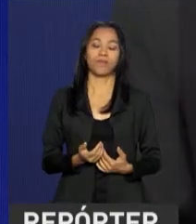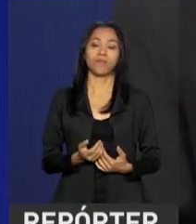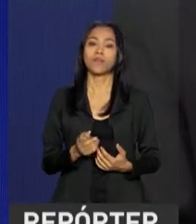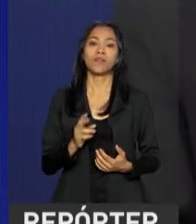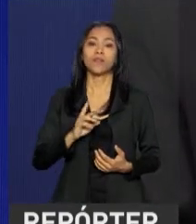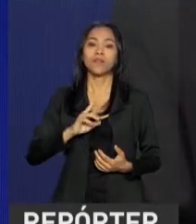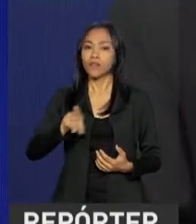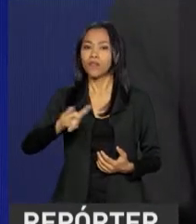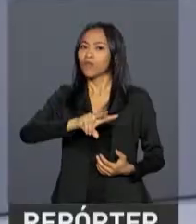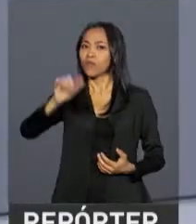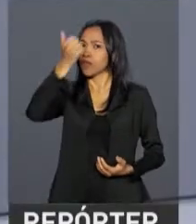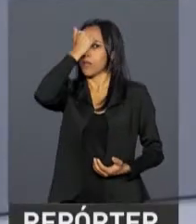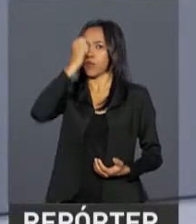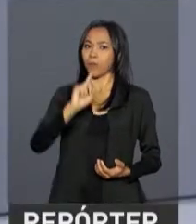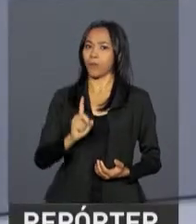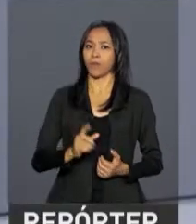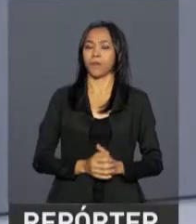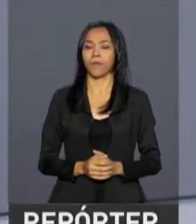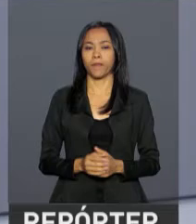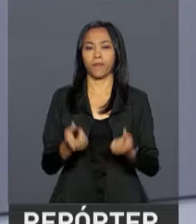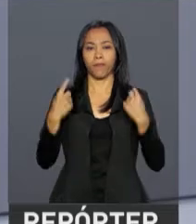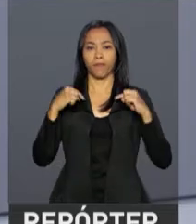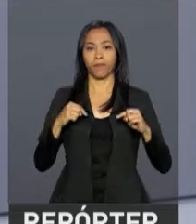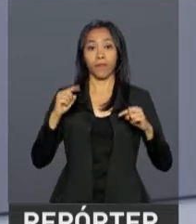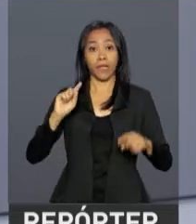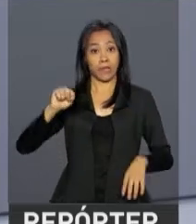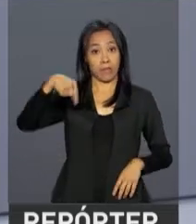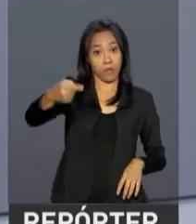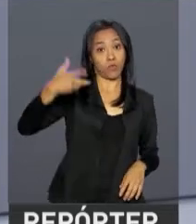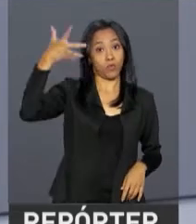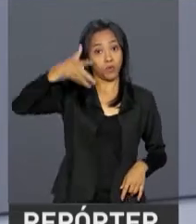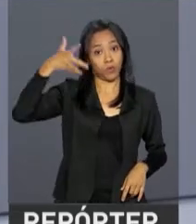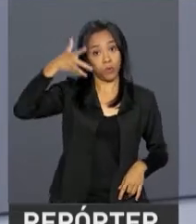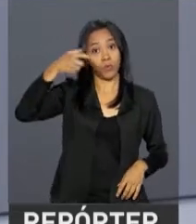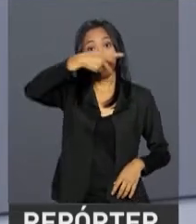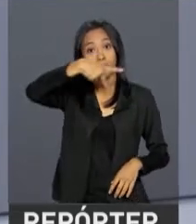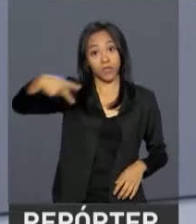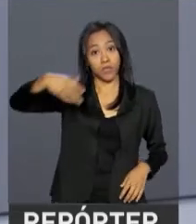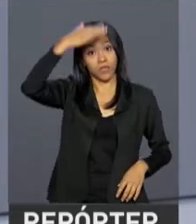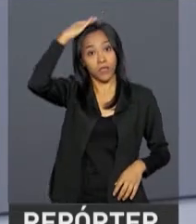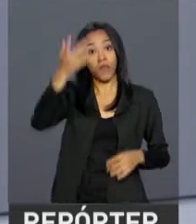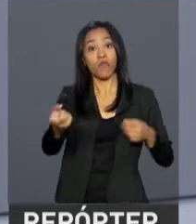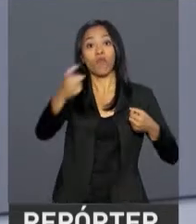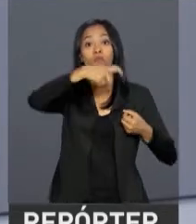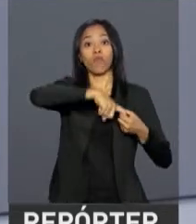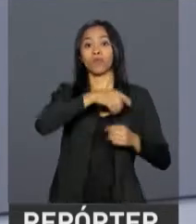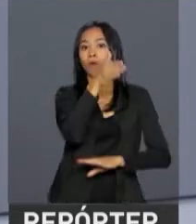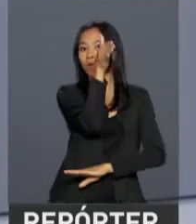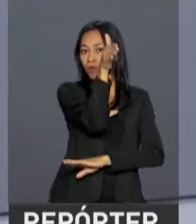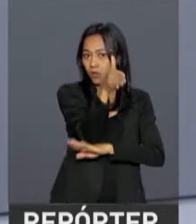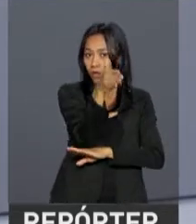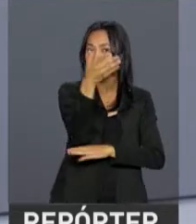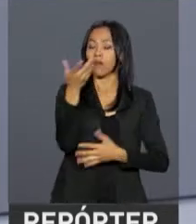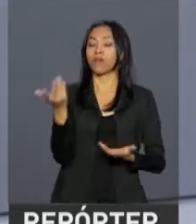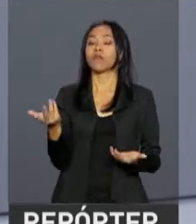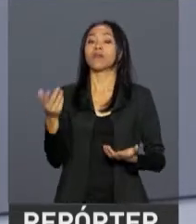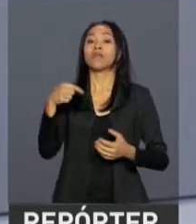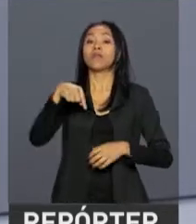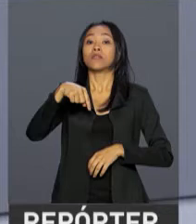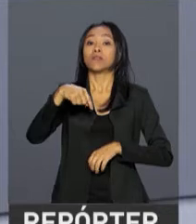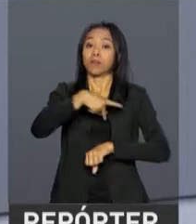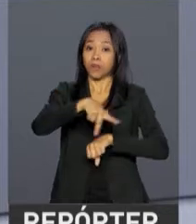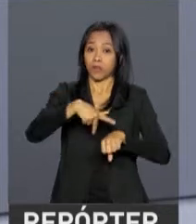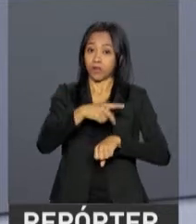se arrependerão. Após o discurso, o presidente Temer retornou ao hotel onde está hospedado, em Davos, e ao